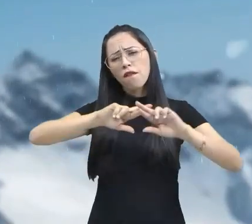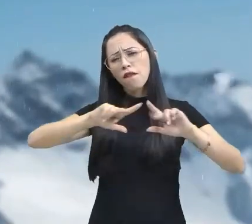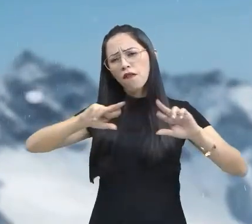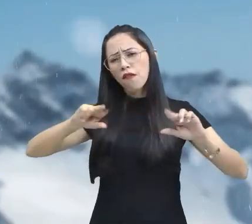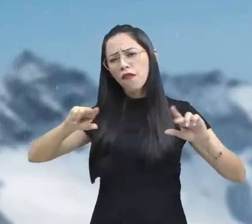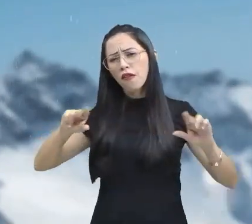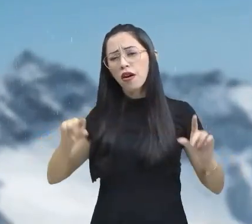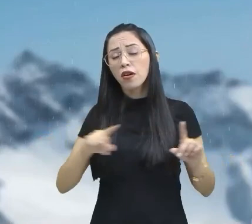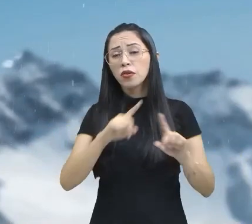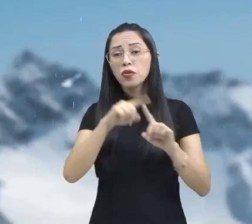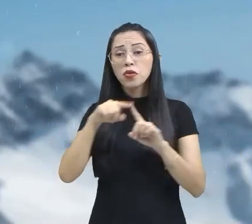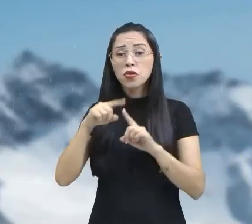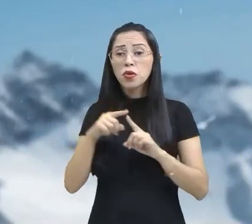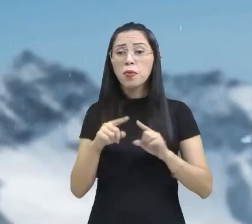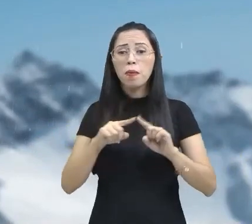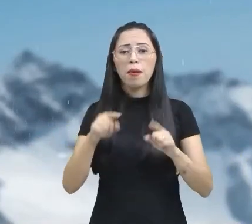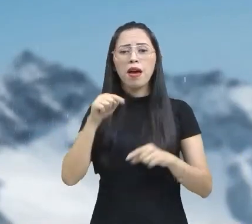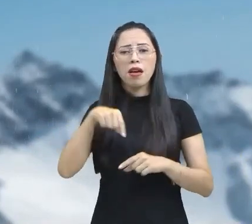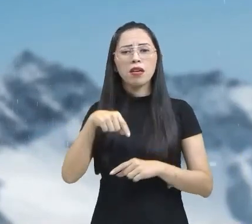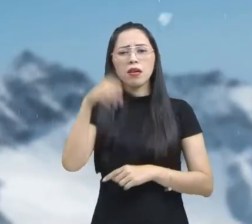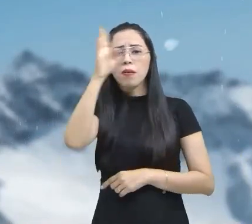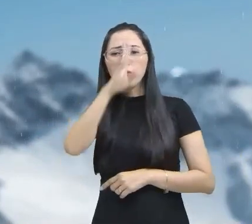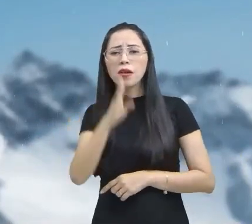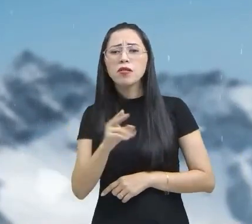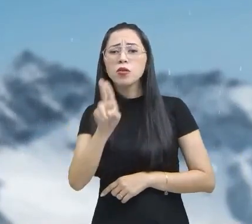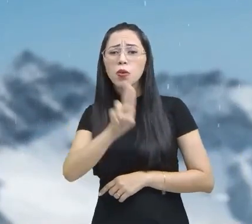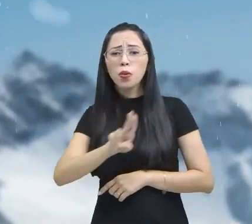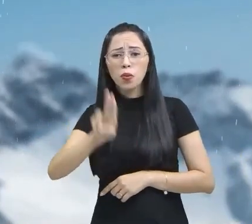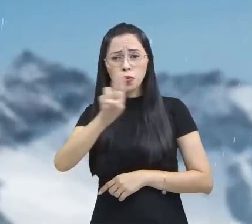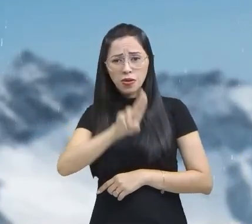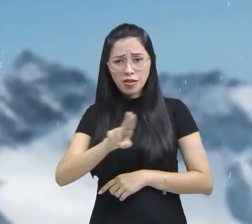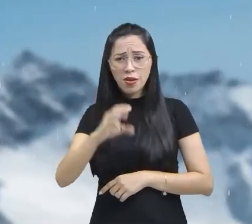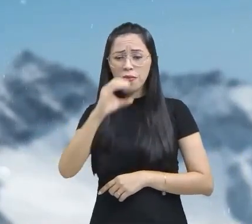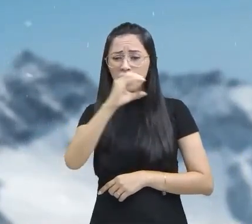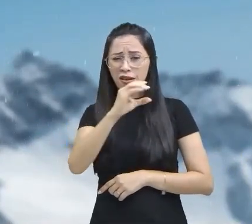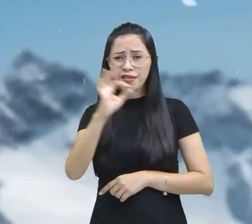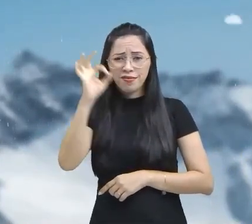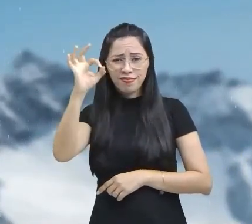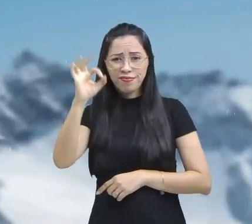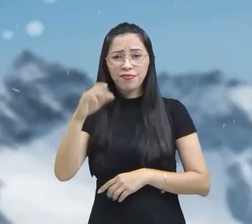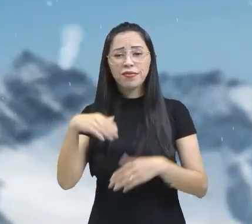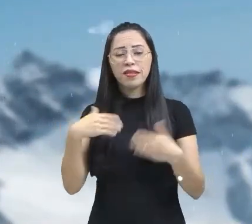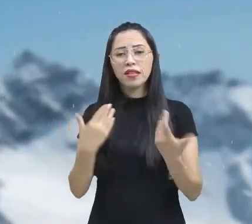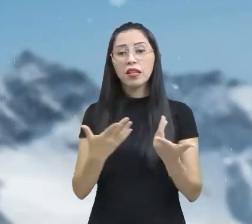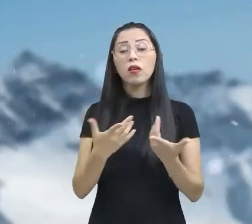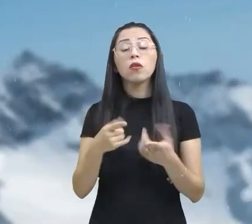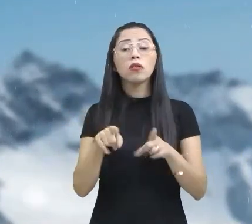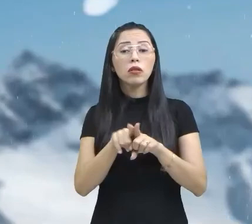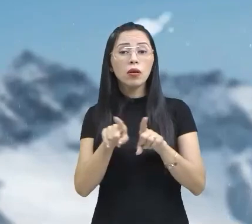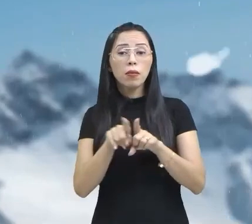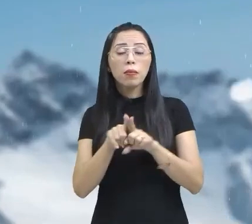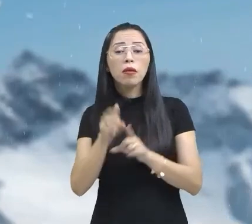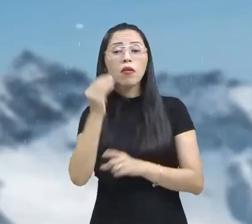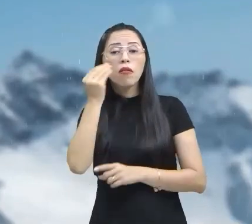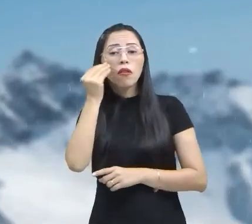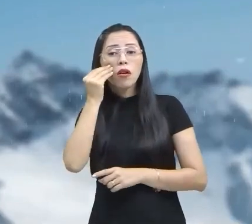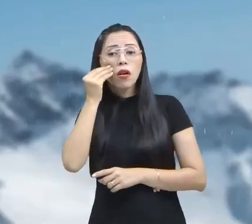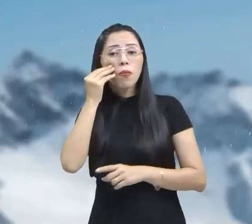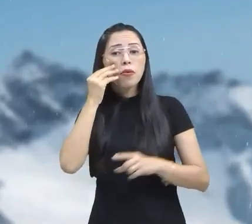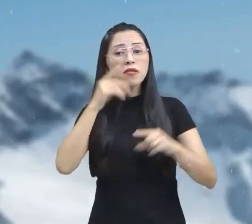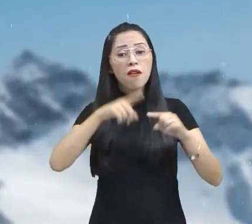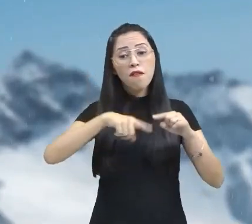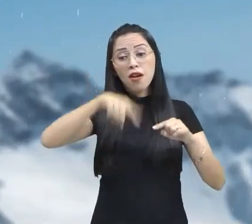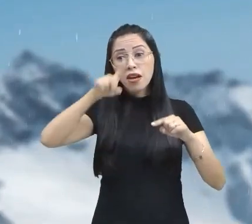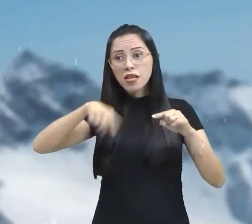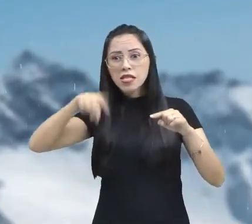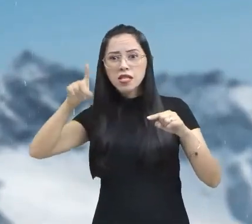química. Mas no Brasil nós usamos o quê? Grau Celsius. E aí nós vimos essa variação de temperatura, tá certo? Vimos também